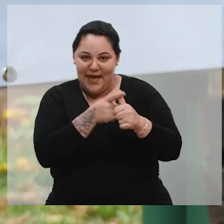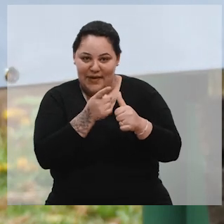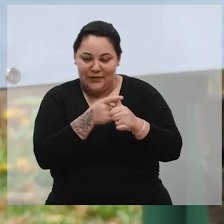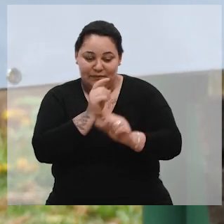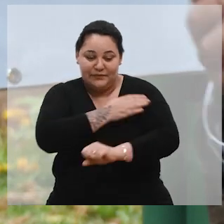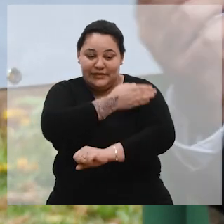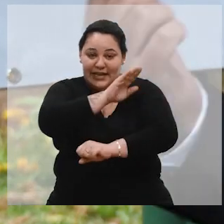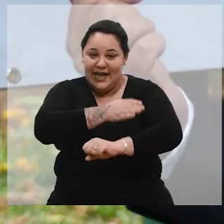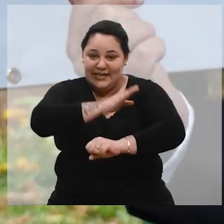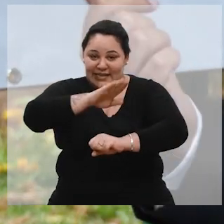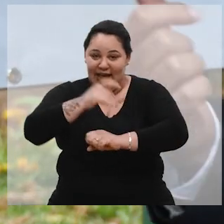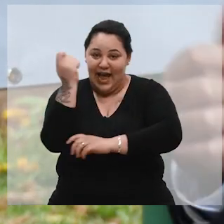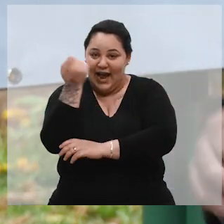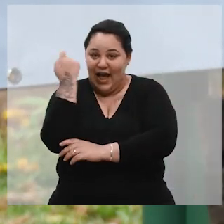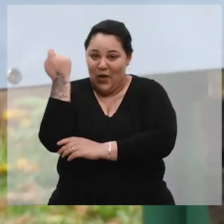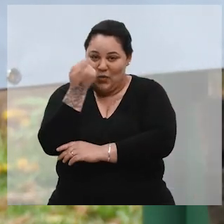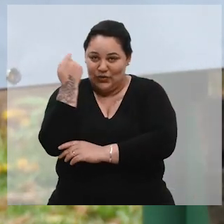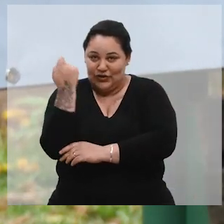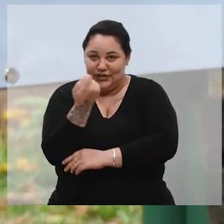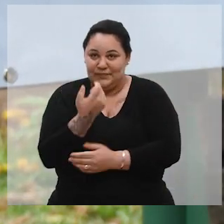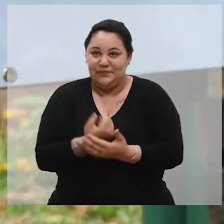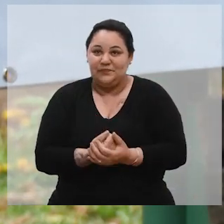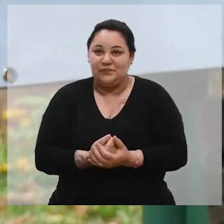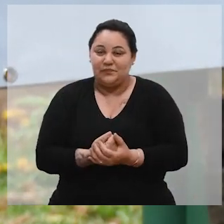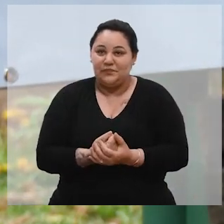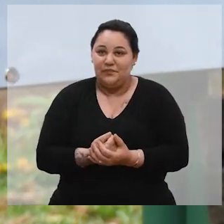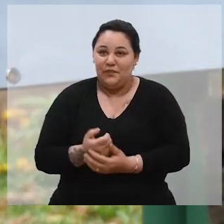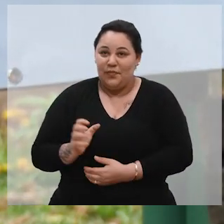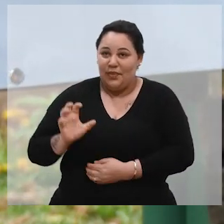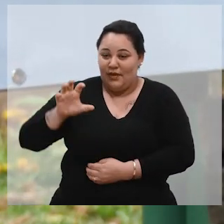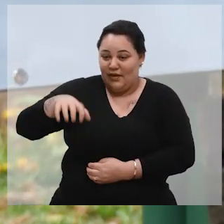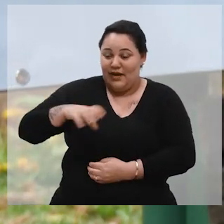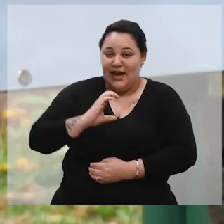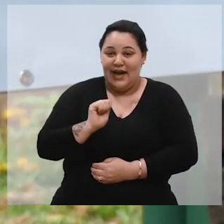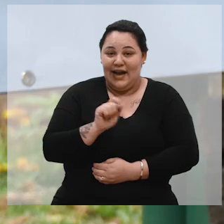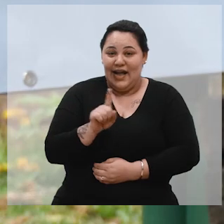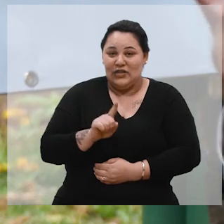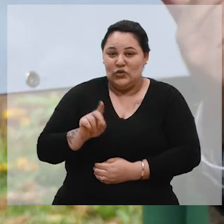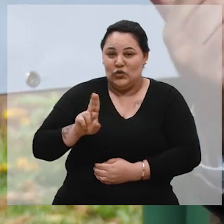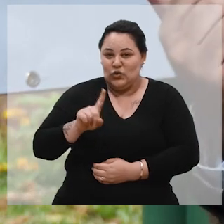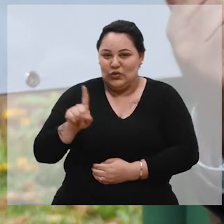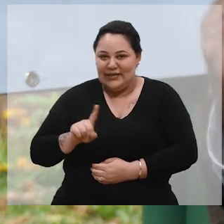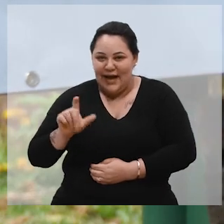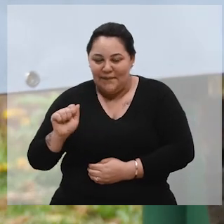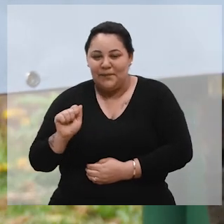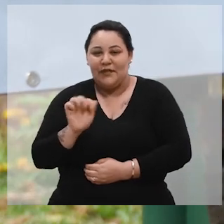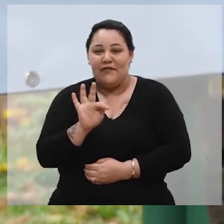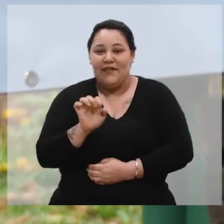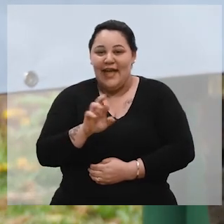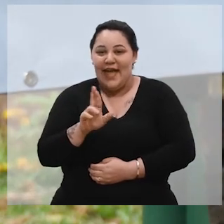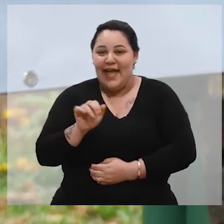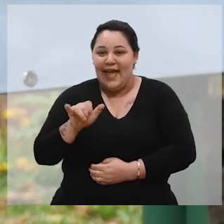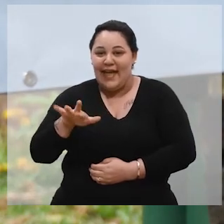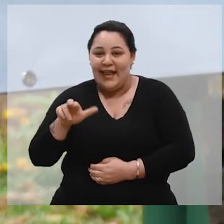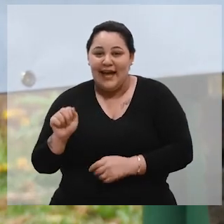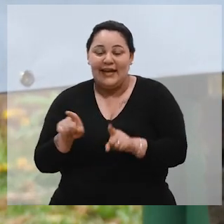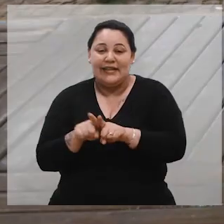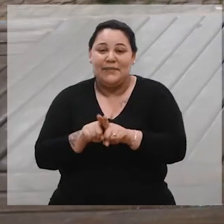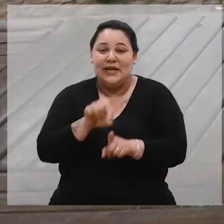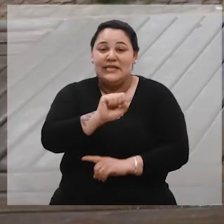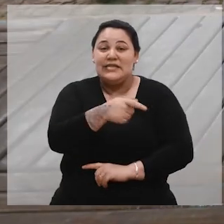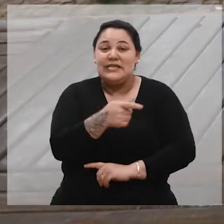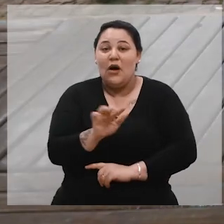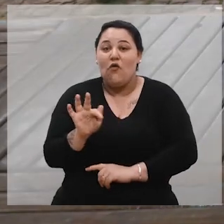Serra Gaúcha, Cazuza Ferreira, distrito de São Francisco de Paula. Até eu lembro que, a propósito, estamos na TV